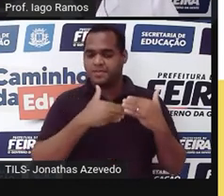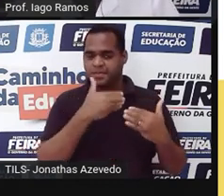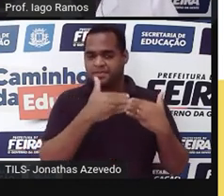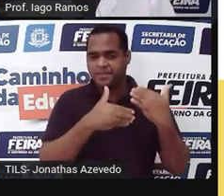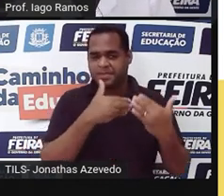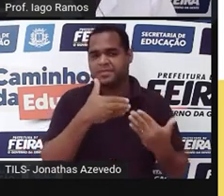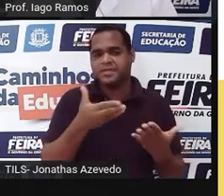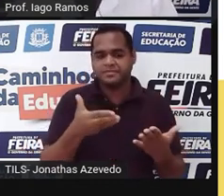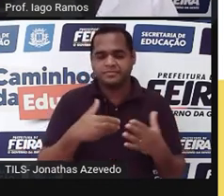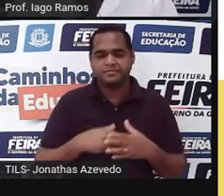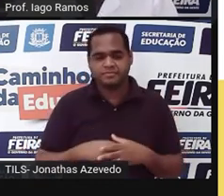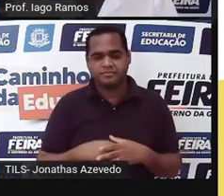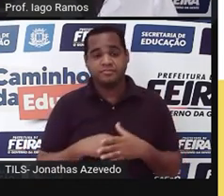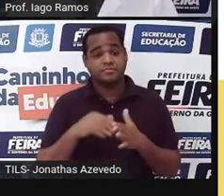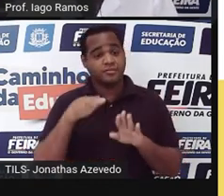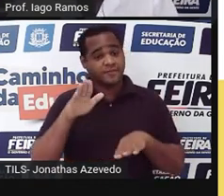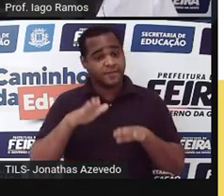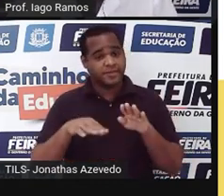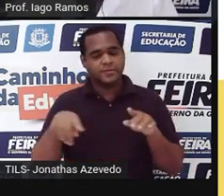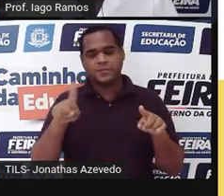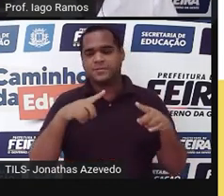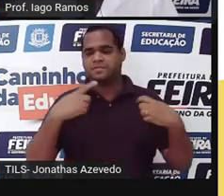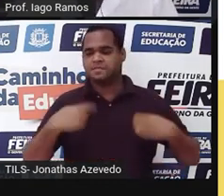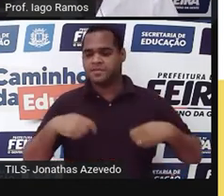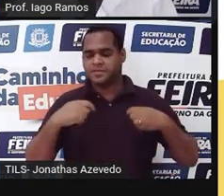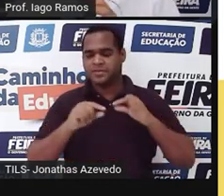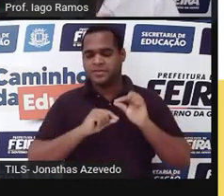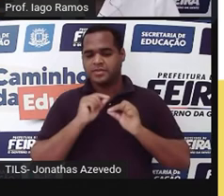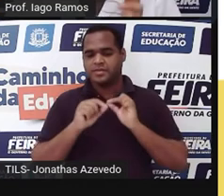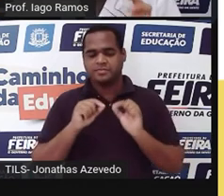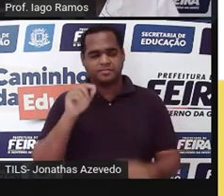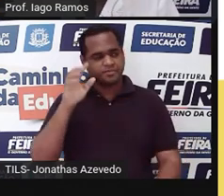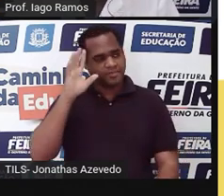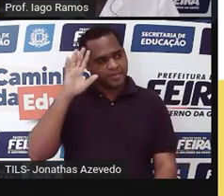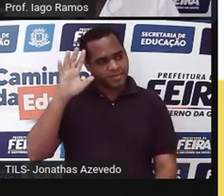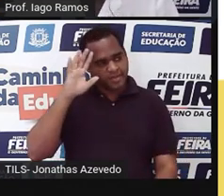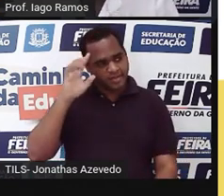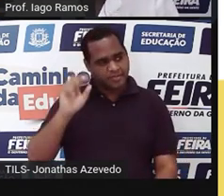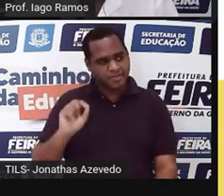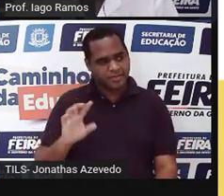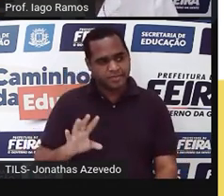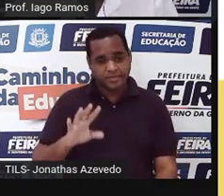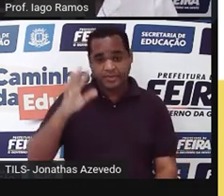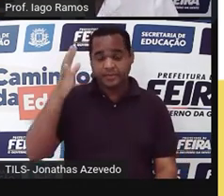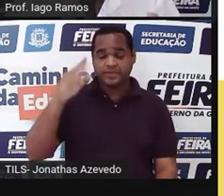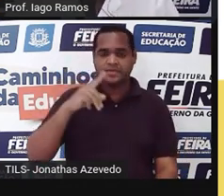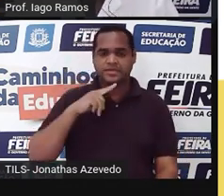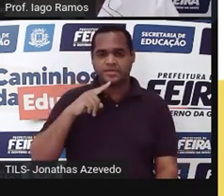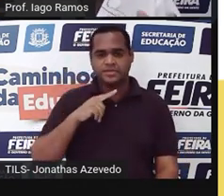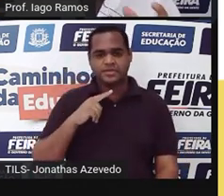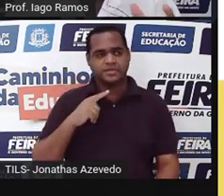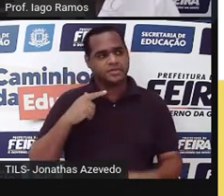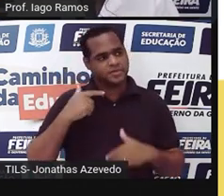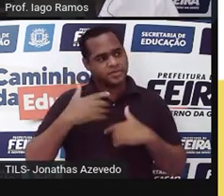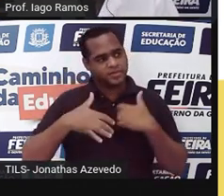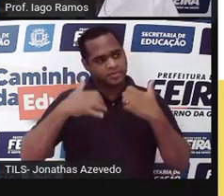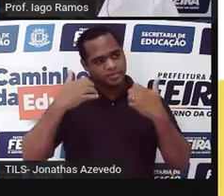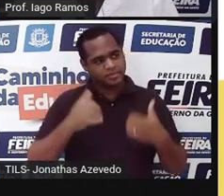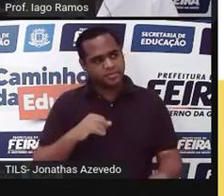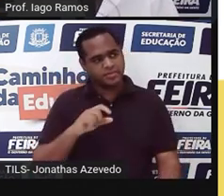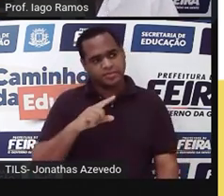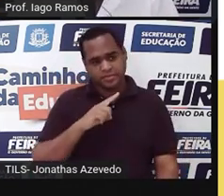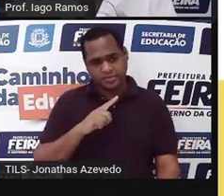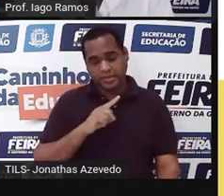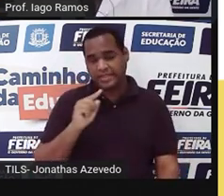Às vezes a gente precisa é pensar na situação tá desde que ela tenha